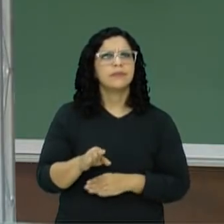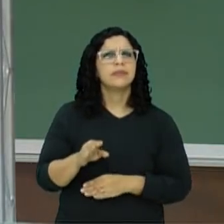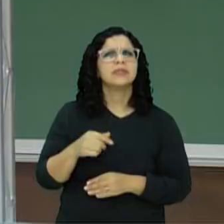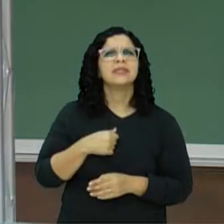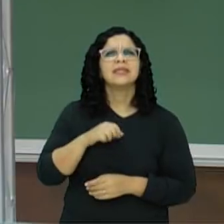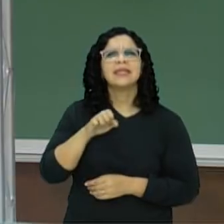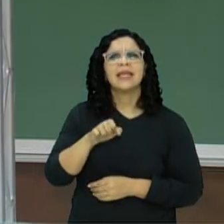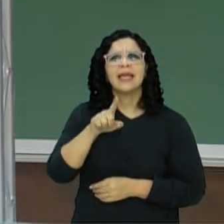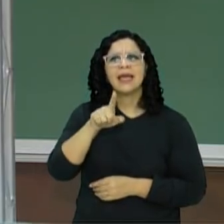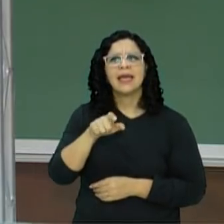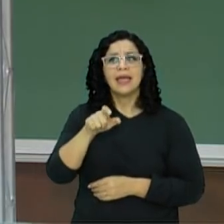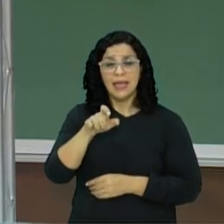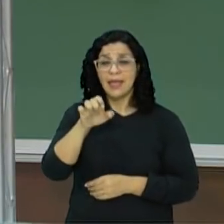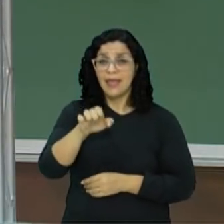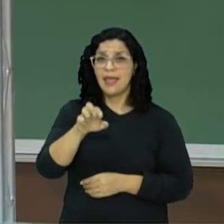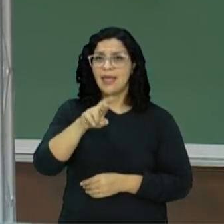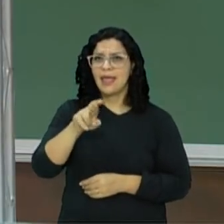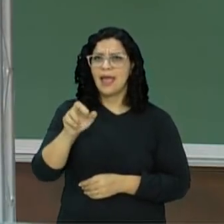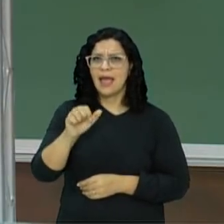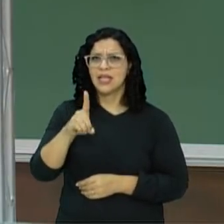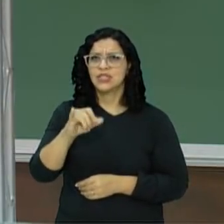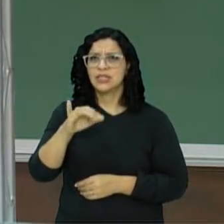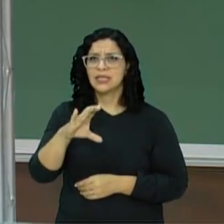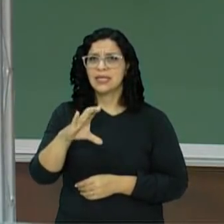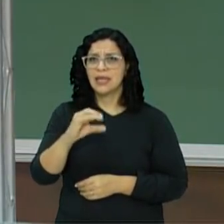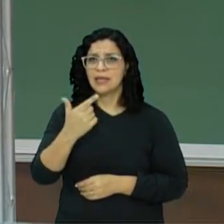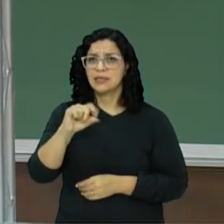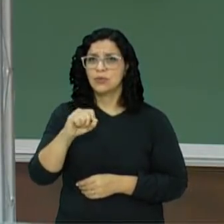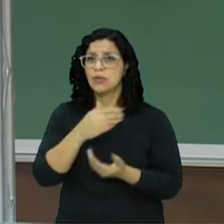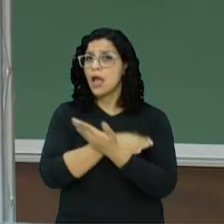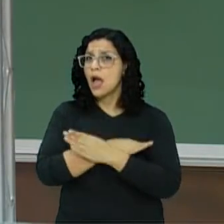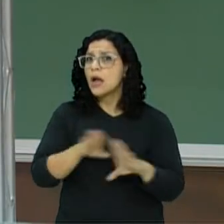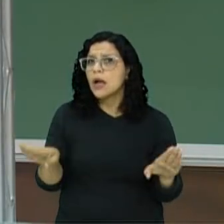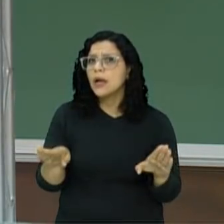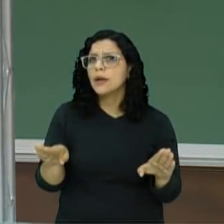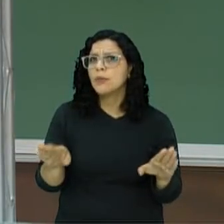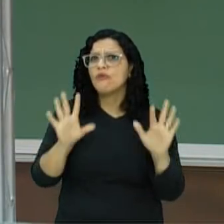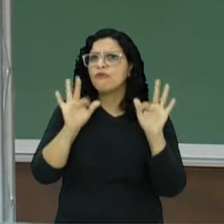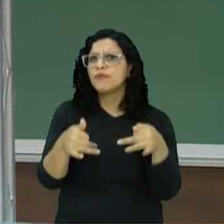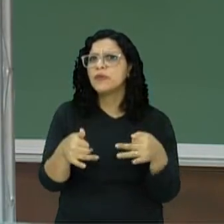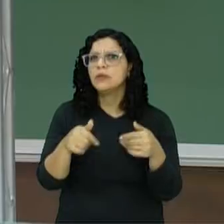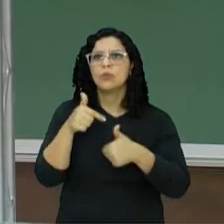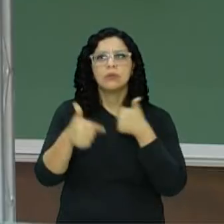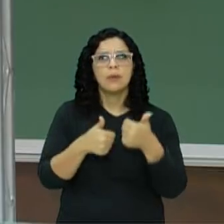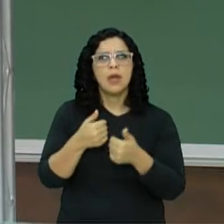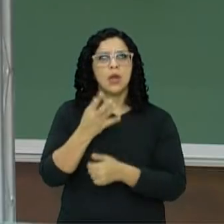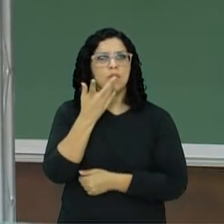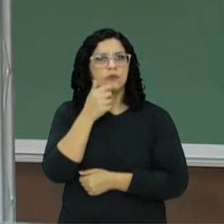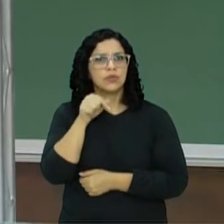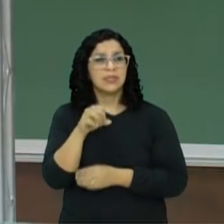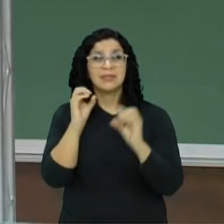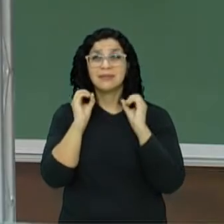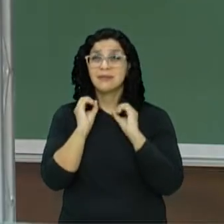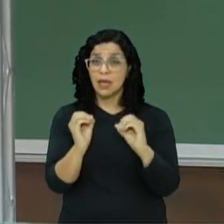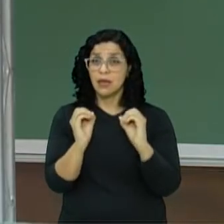é erradicação? Erradicação é extinção, acabar, zerar. Então, um programa